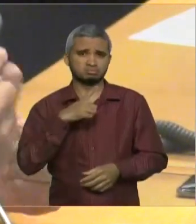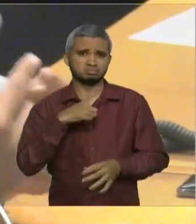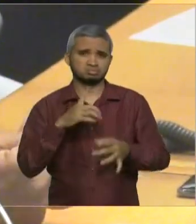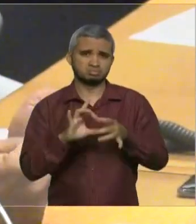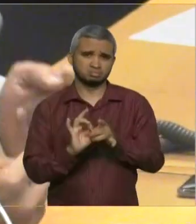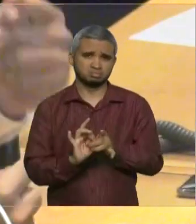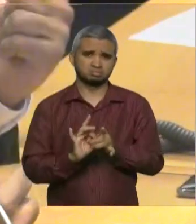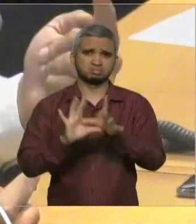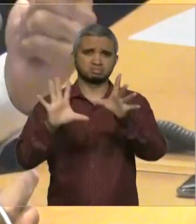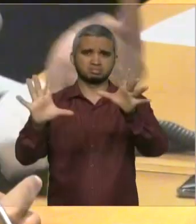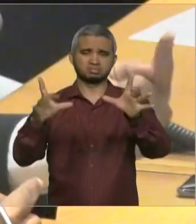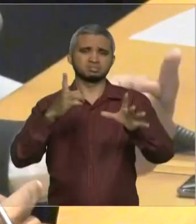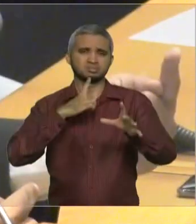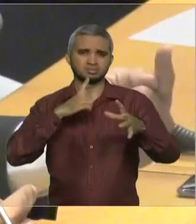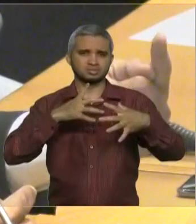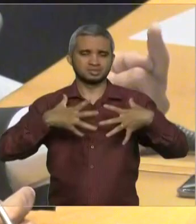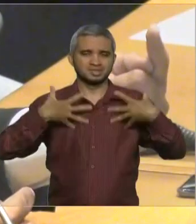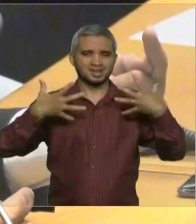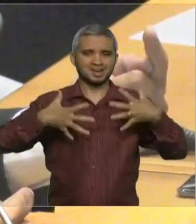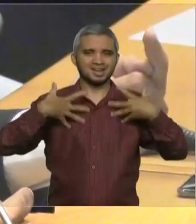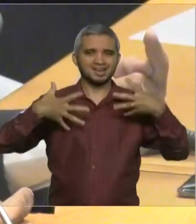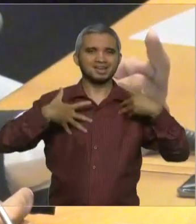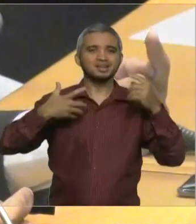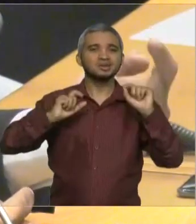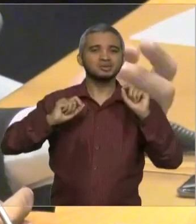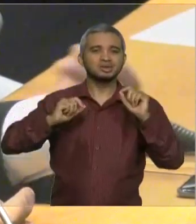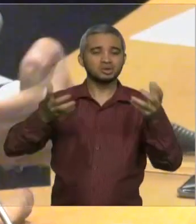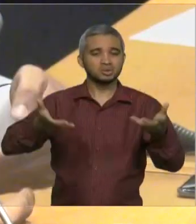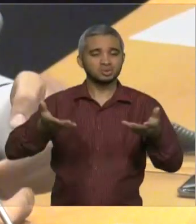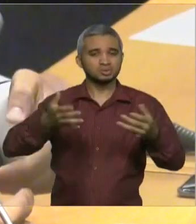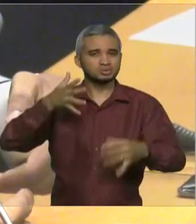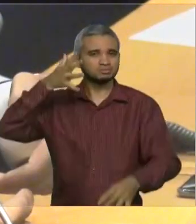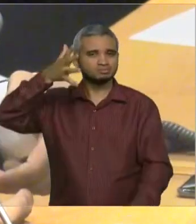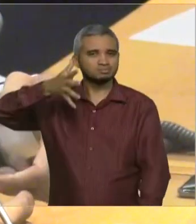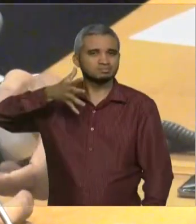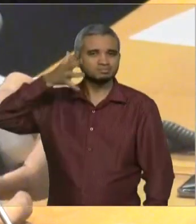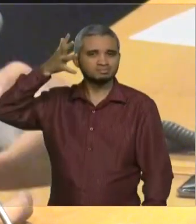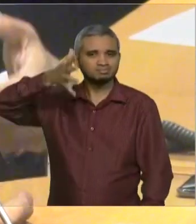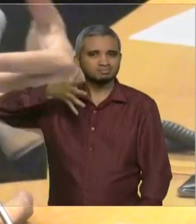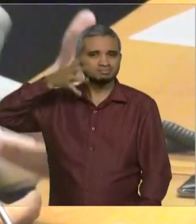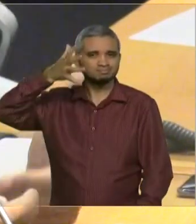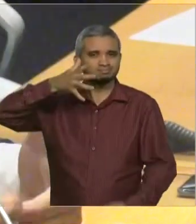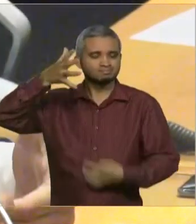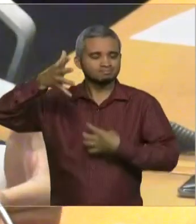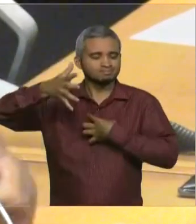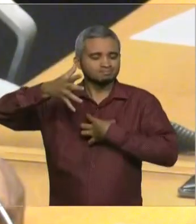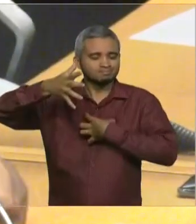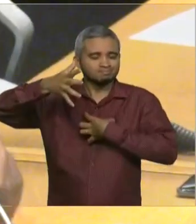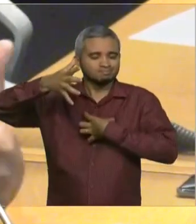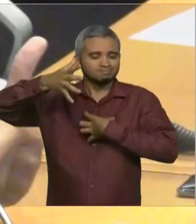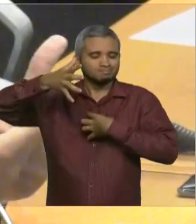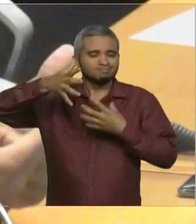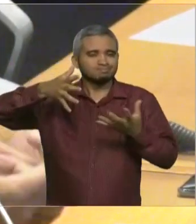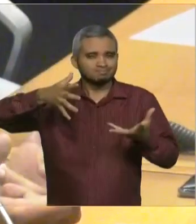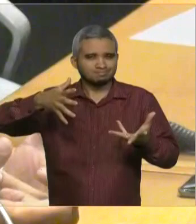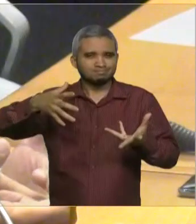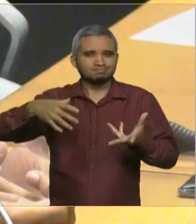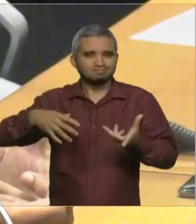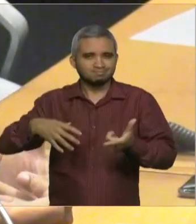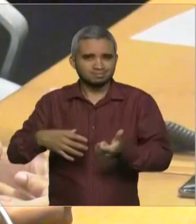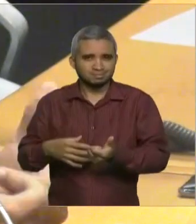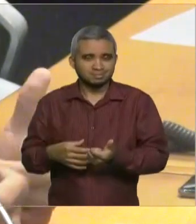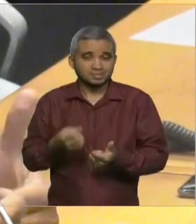a alegria de fazer um discurso como esse. Porque hoje, nessa casa, se nós discutimos essa questão, inclusive dos